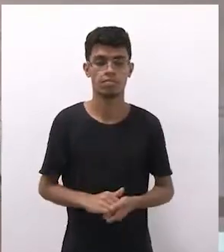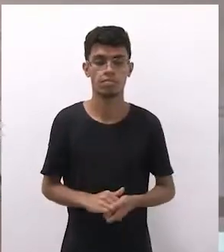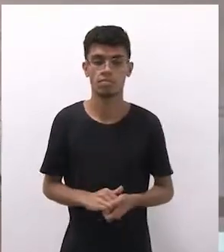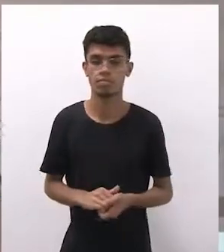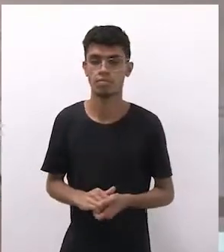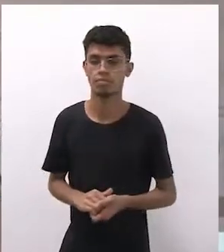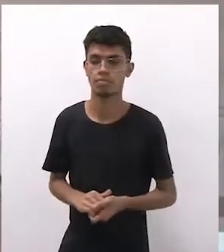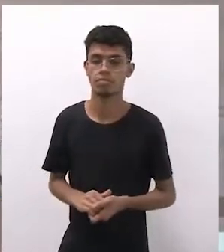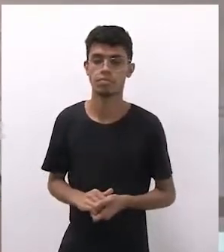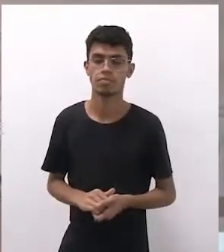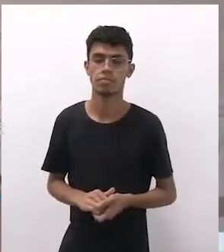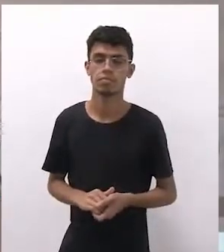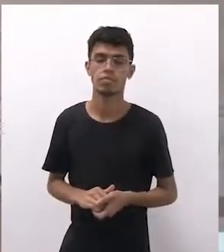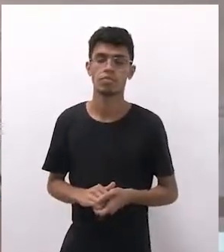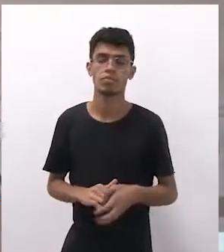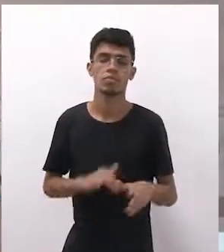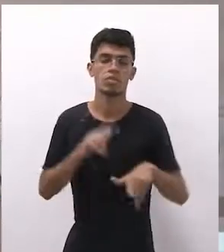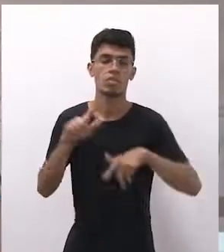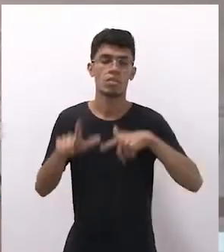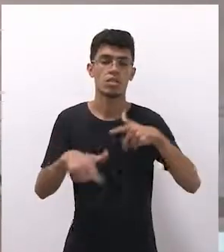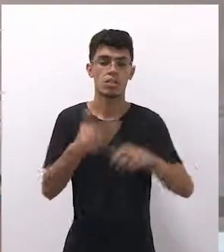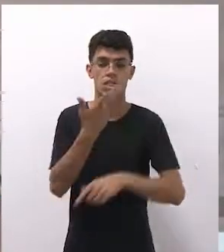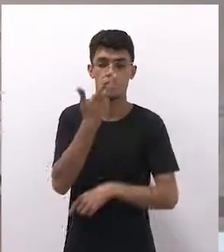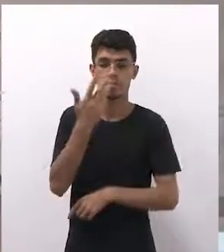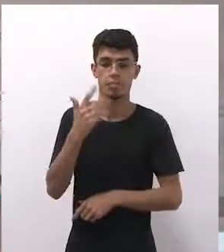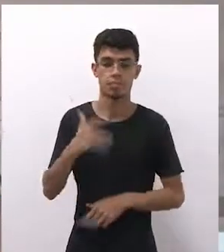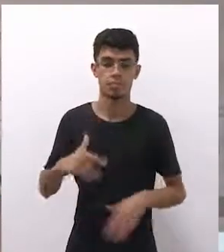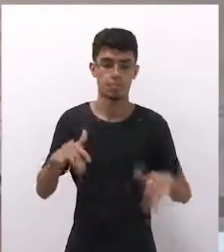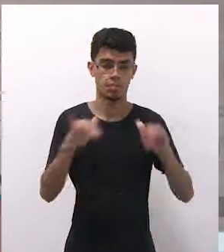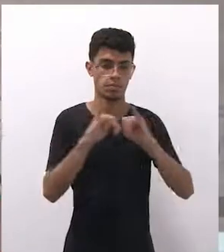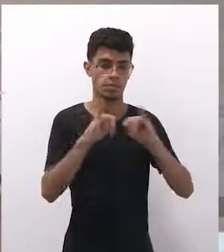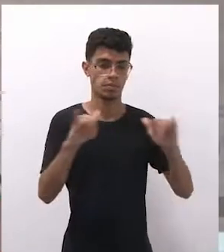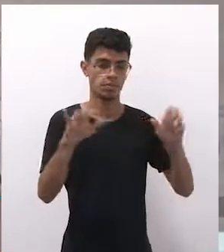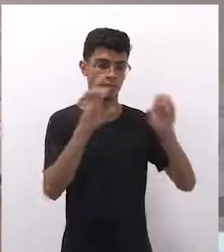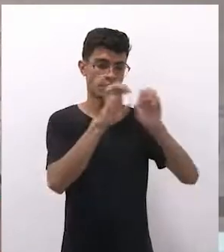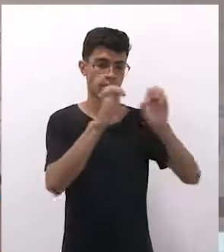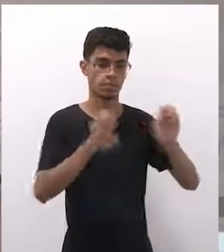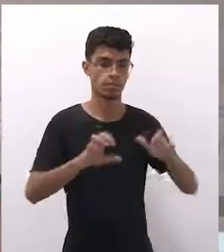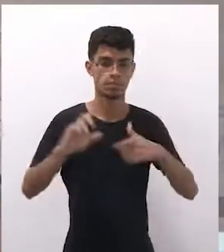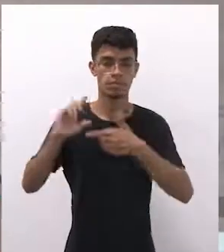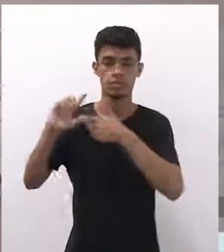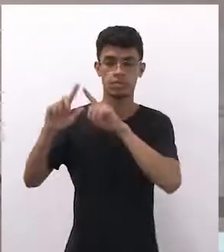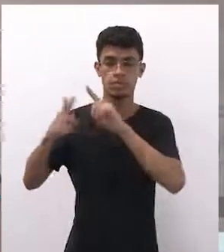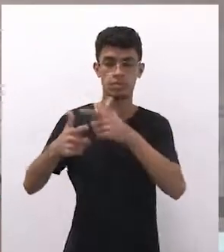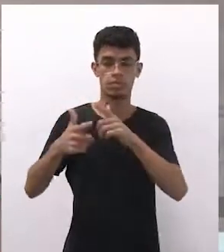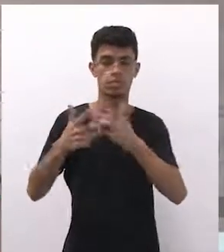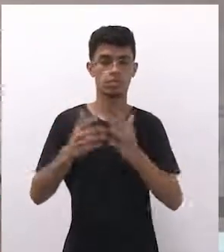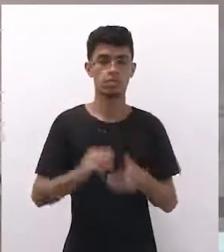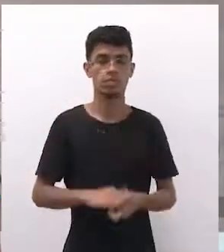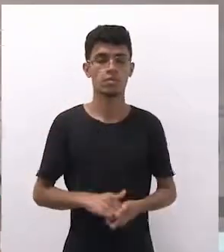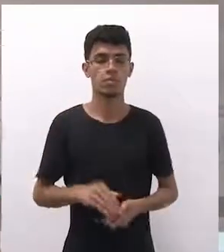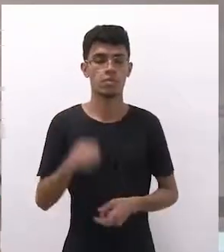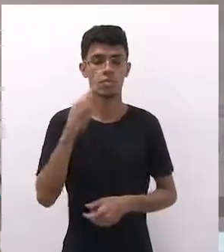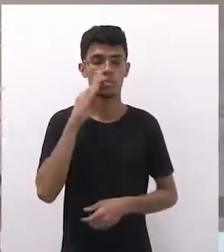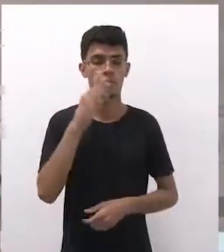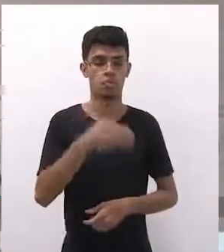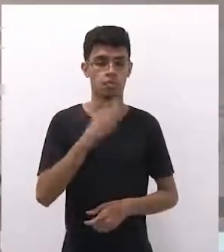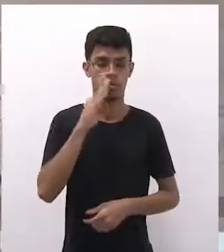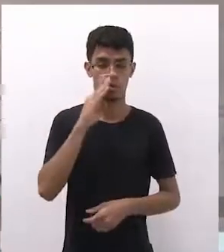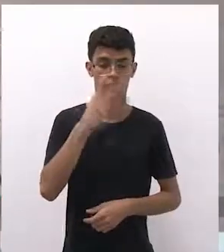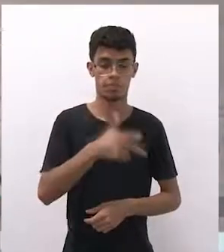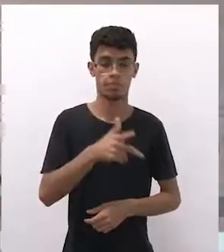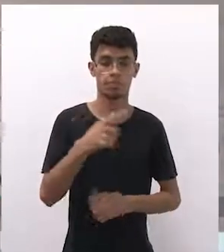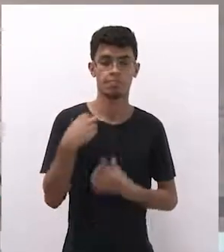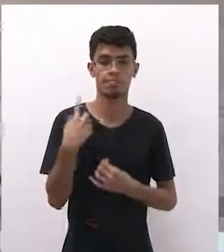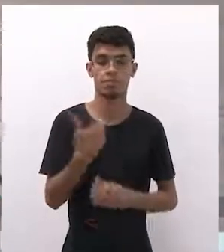um pouco de trabalho infantil pensando nessa perspectiva estrutural, é falar sobre as prioridades, né? Prioridades que a